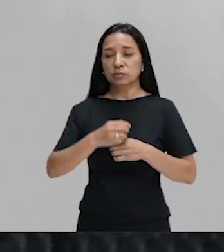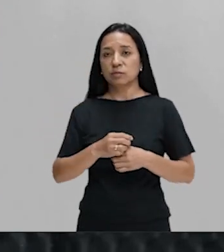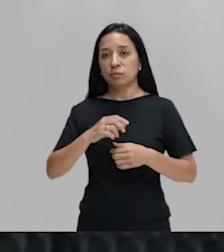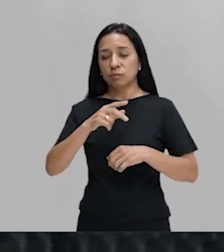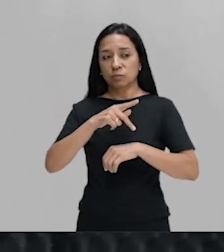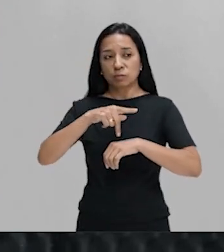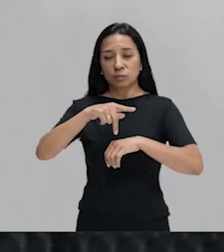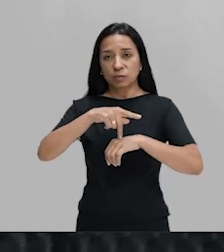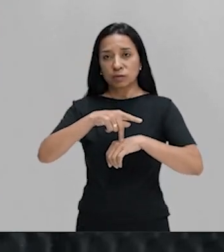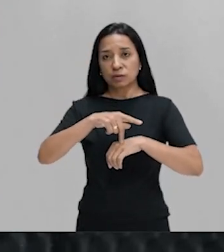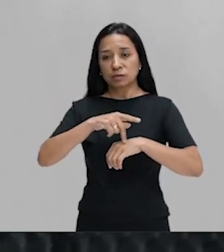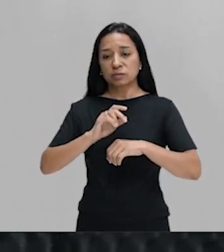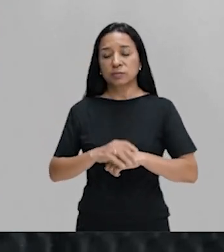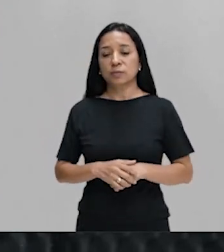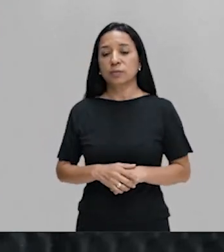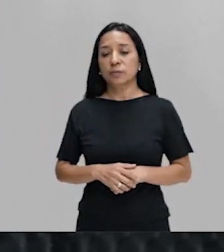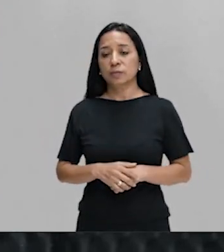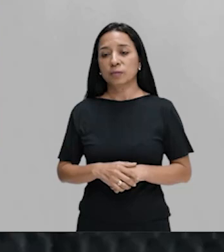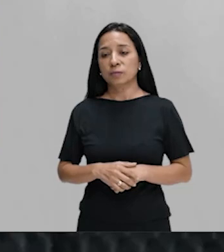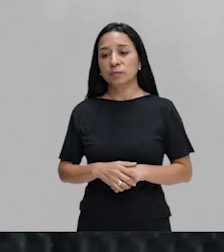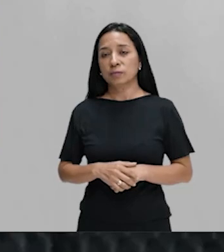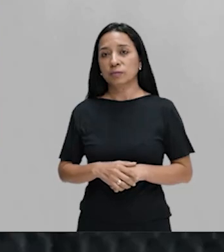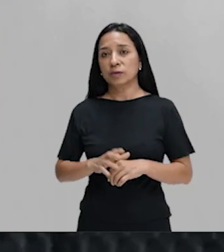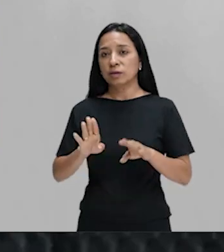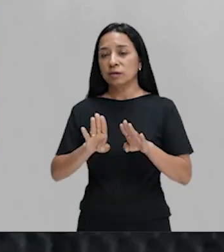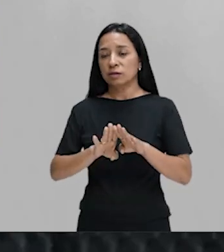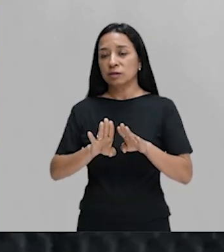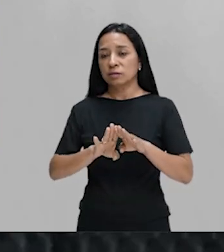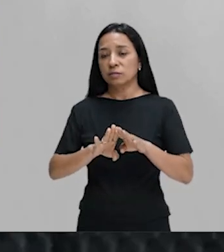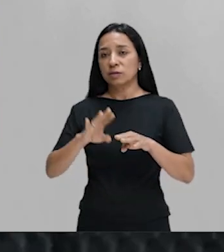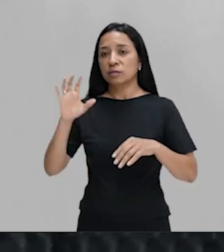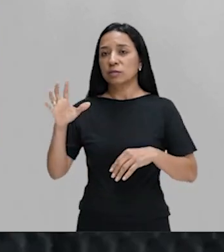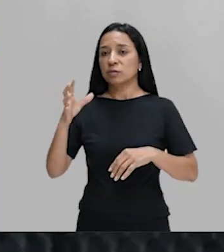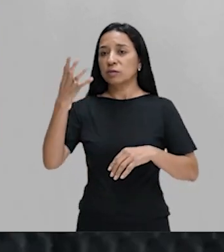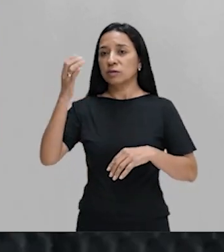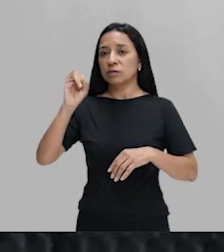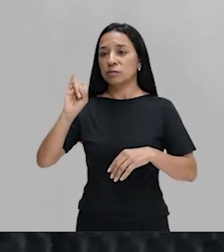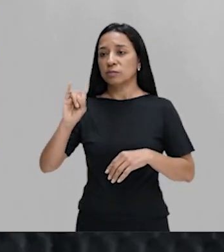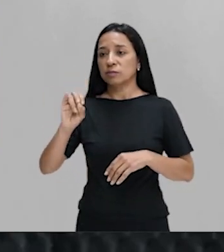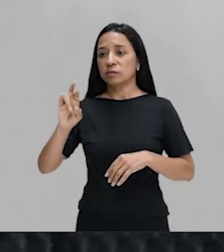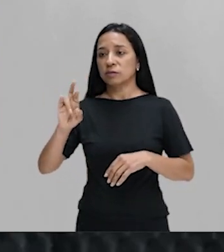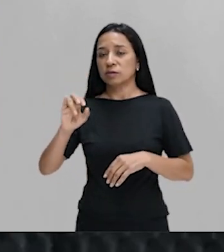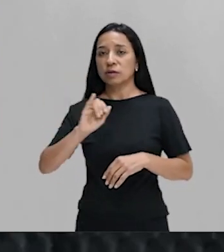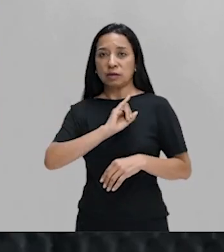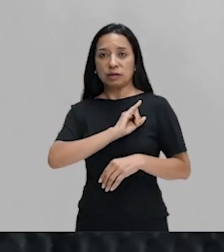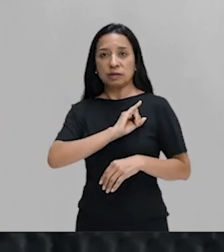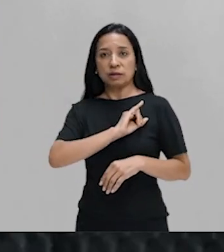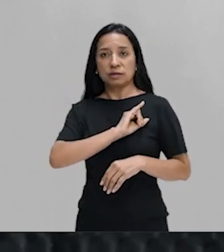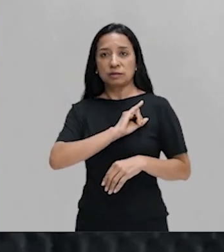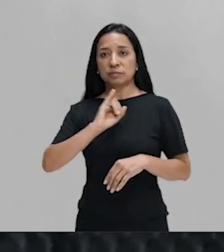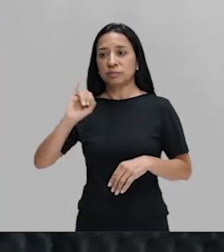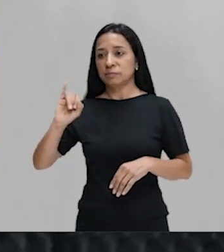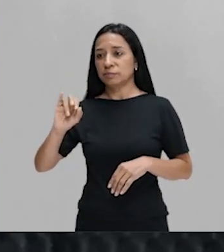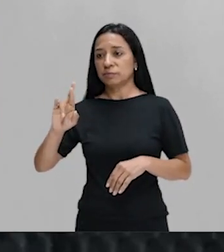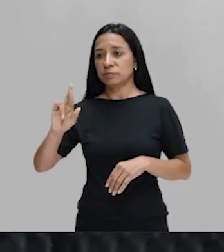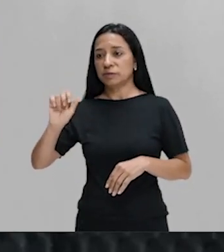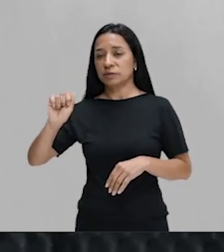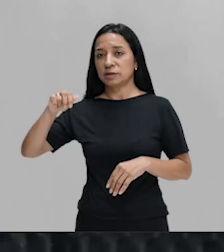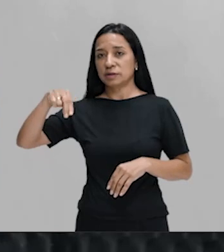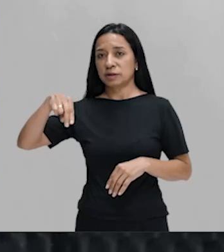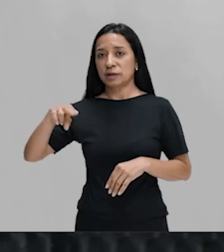a guerra que ocorrerá no Afeganistão e a guerra que vai acontecer no Iraque. Então nós